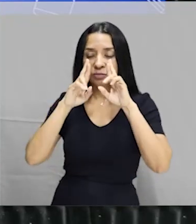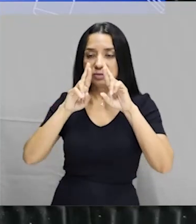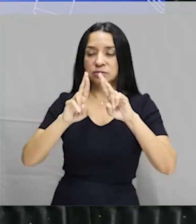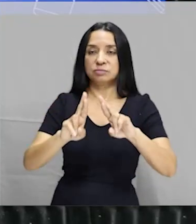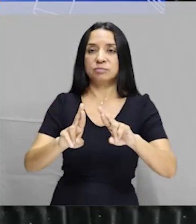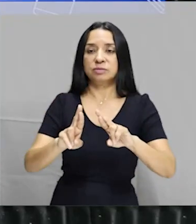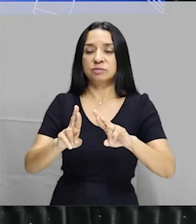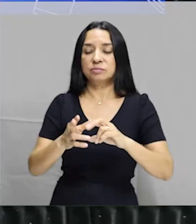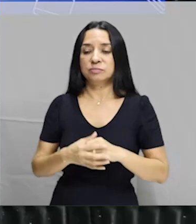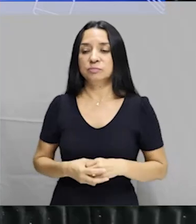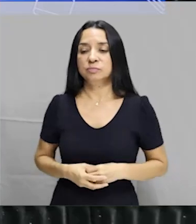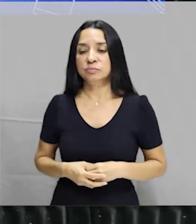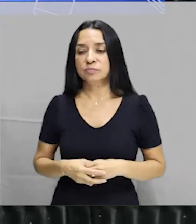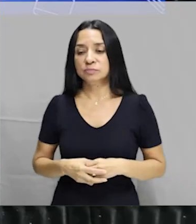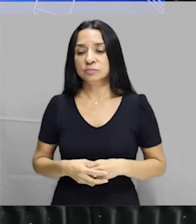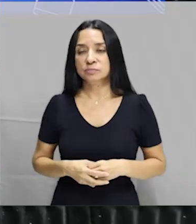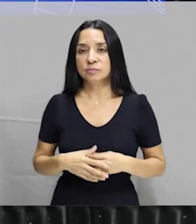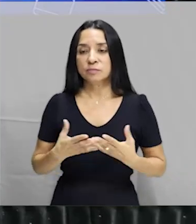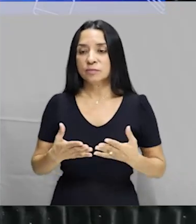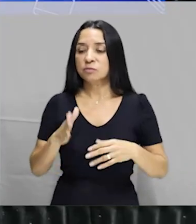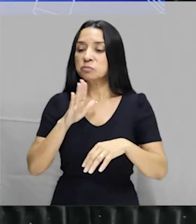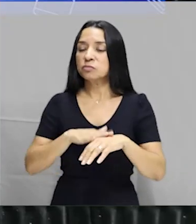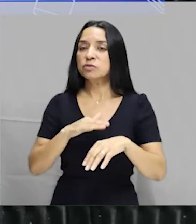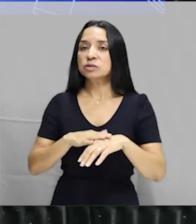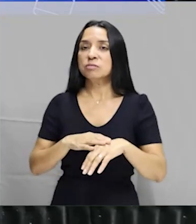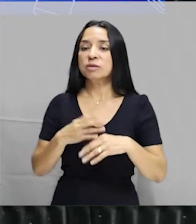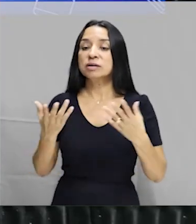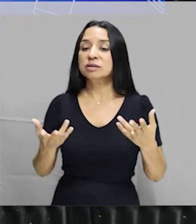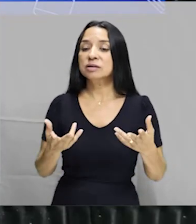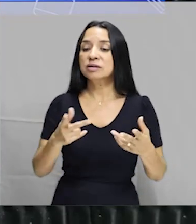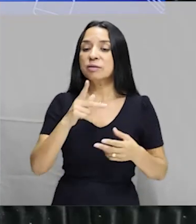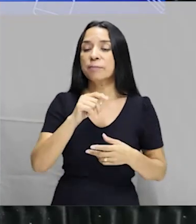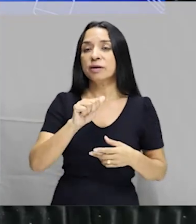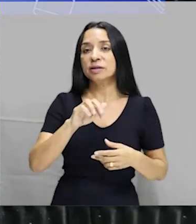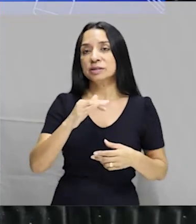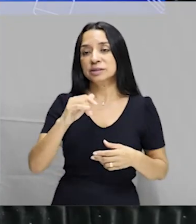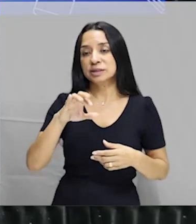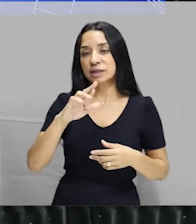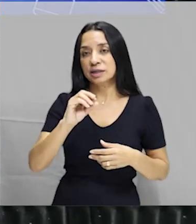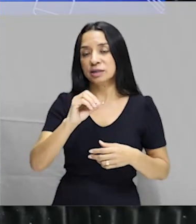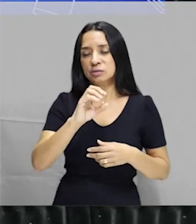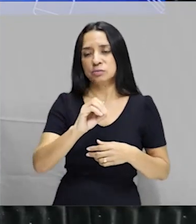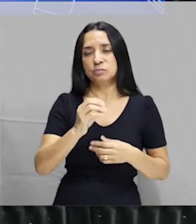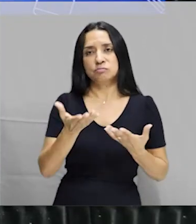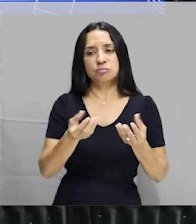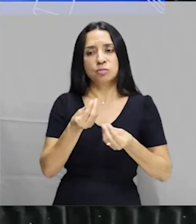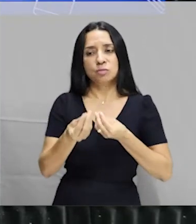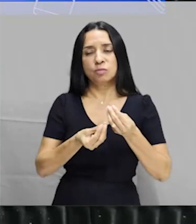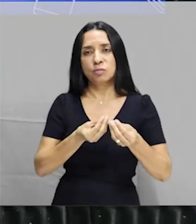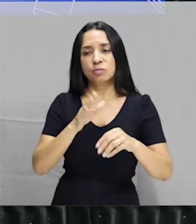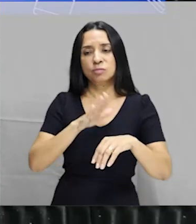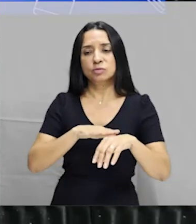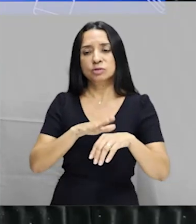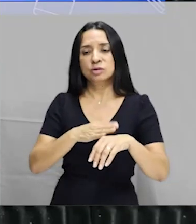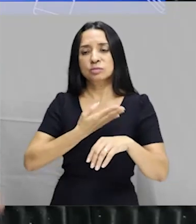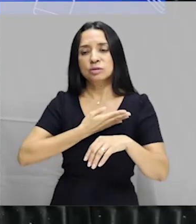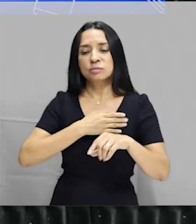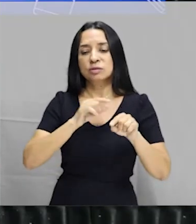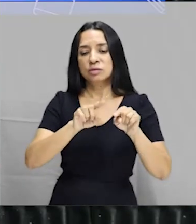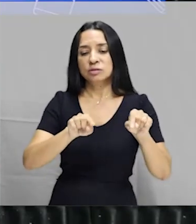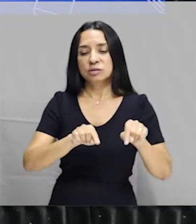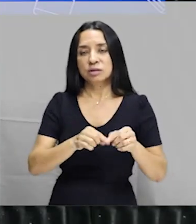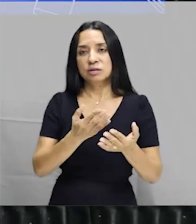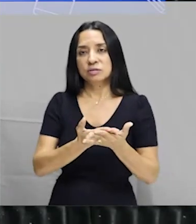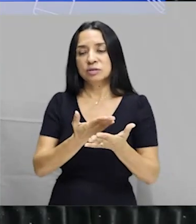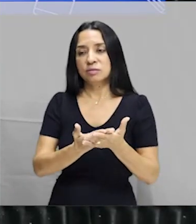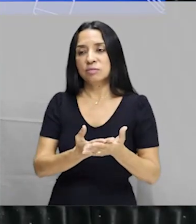falar é diferente, né? Eu não vou chamar, e aí, parceiro, como vocês chamam os colegas de vocês de sala. Eu vou chamar bom dia,